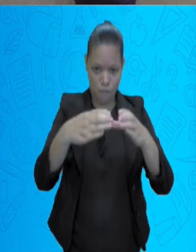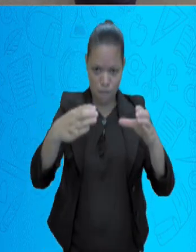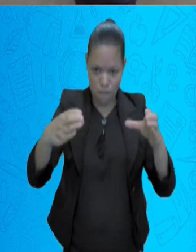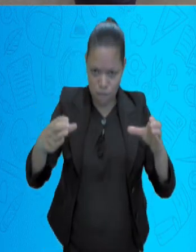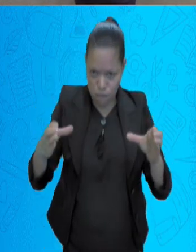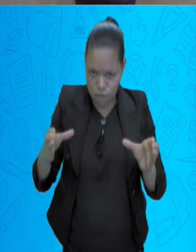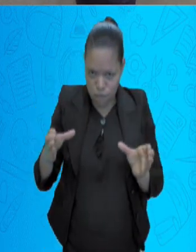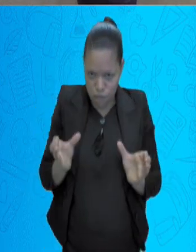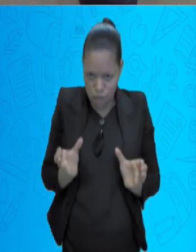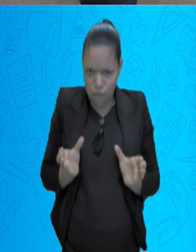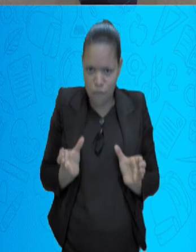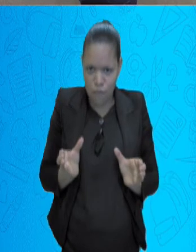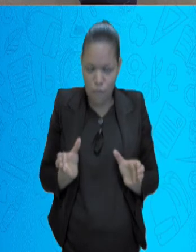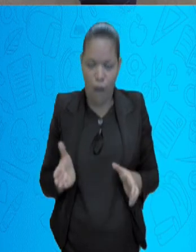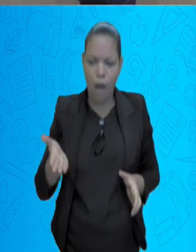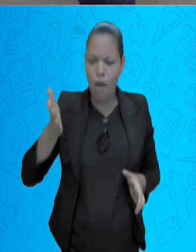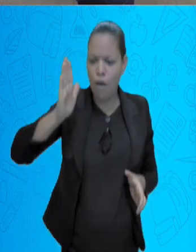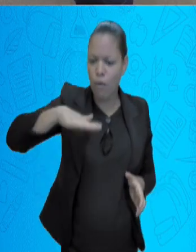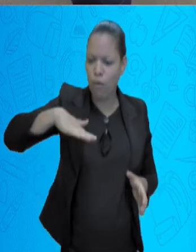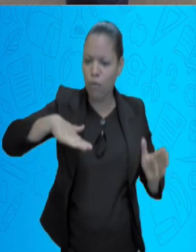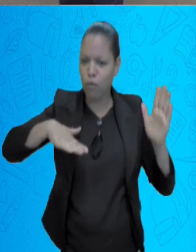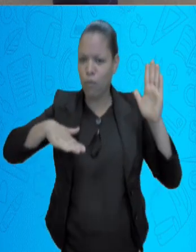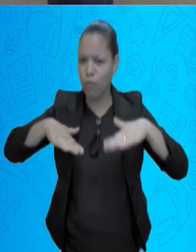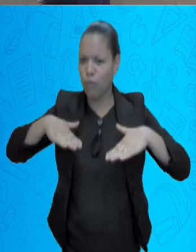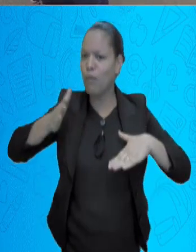conhece. Vamos lá.